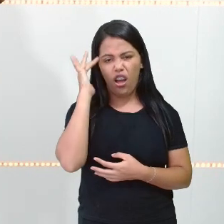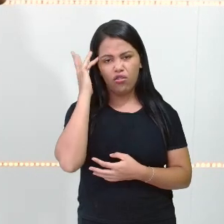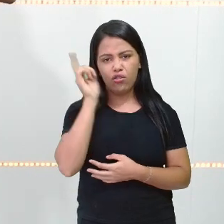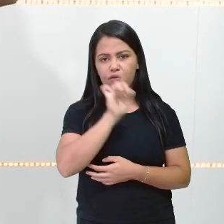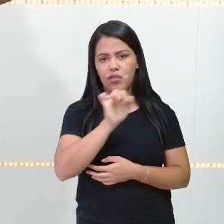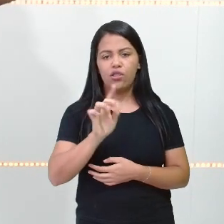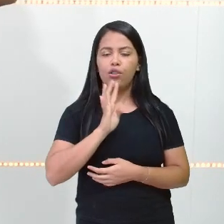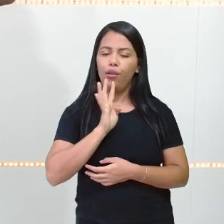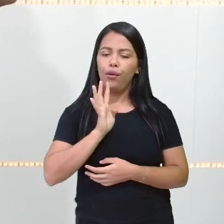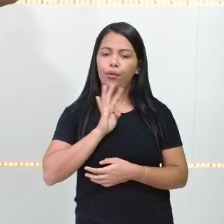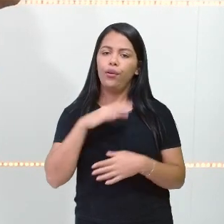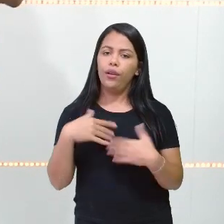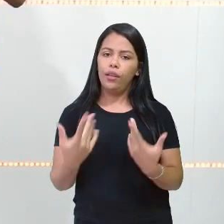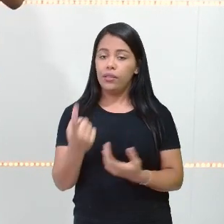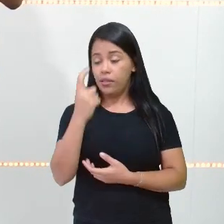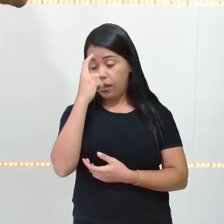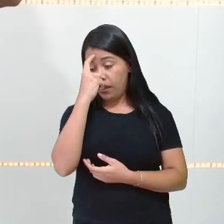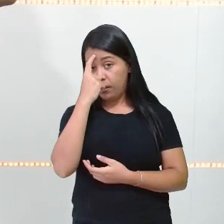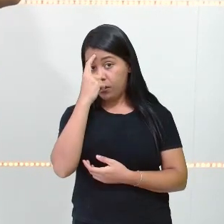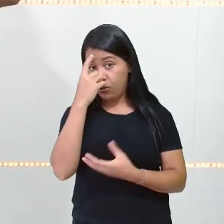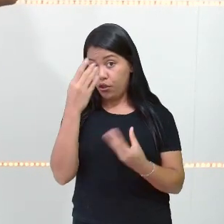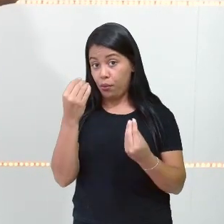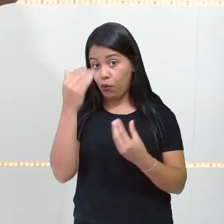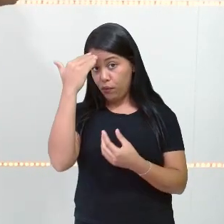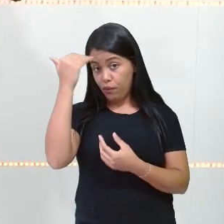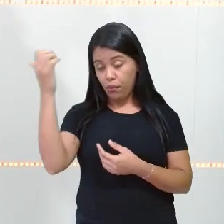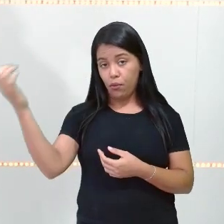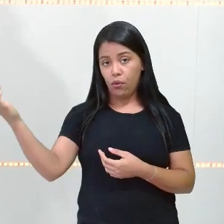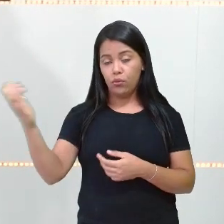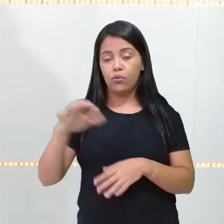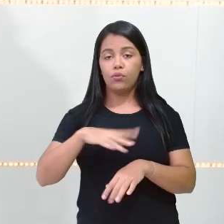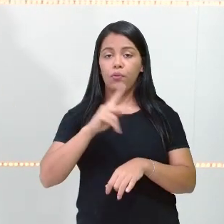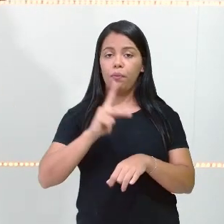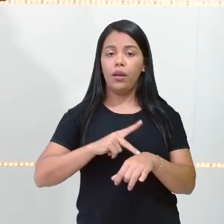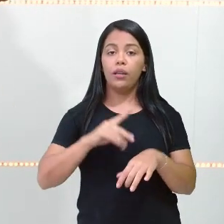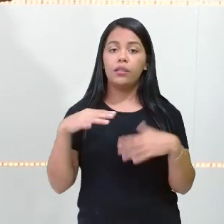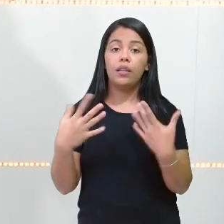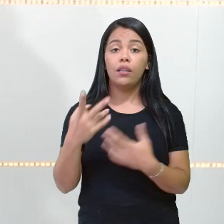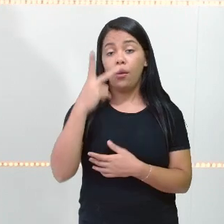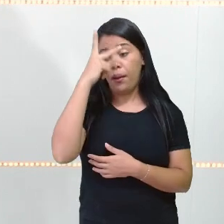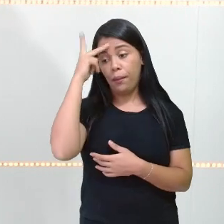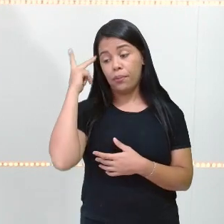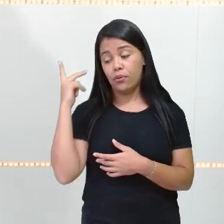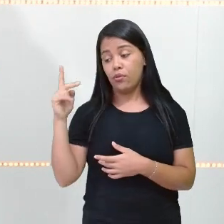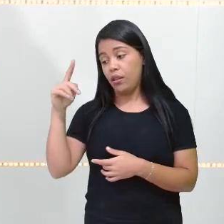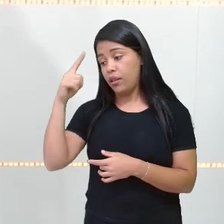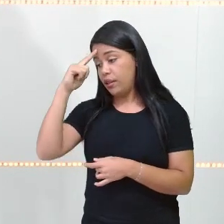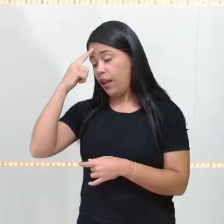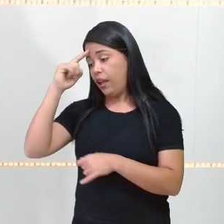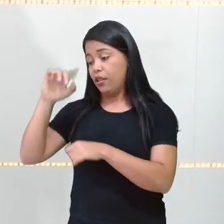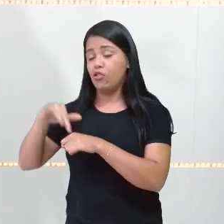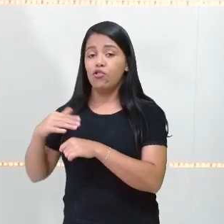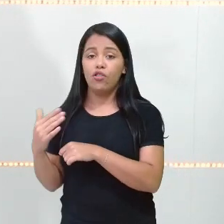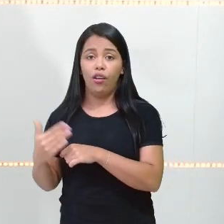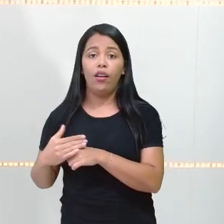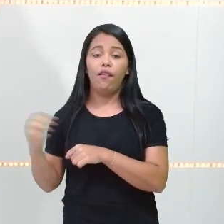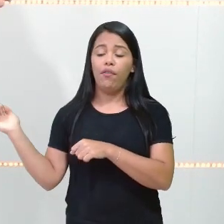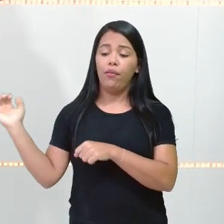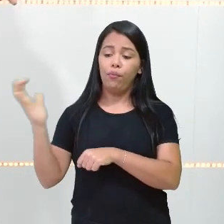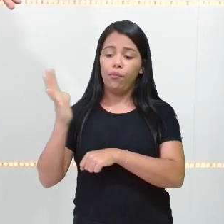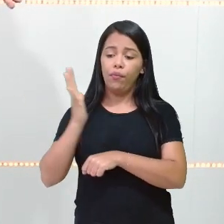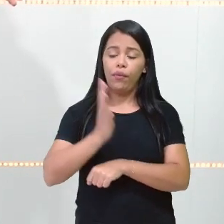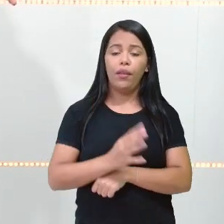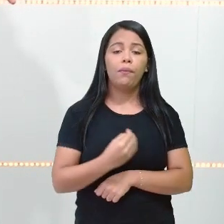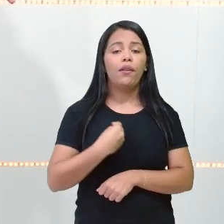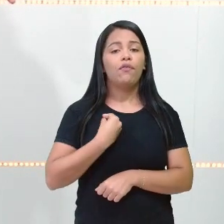ter ouvido falar da Índia, né, um país muito famoso. E o povo resolve sair da Índia para morar no Catar. Por que será, hein? Por que